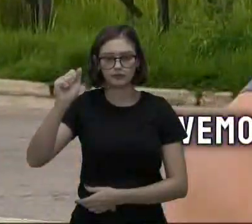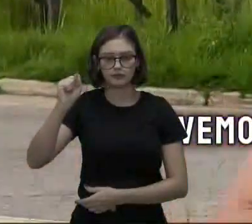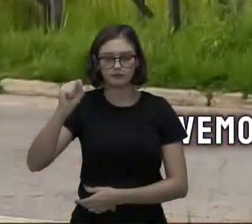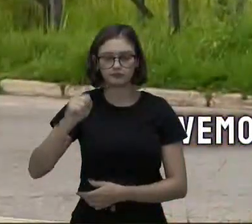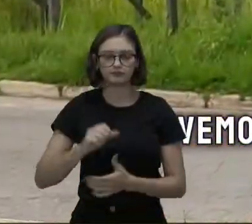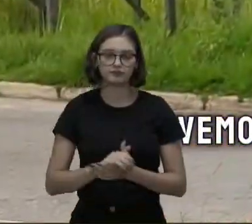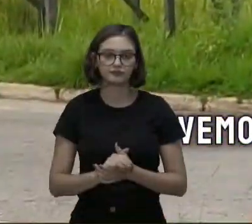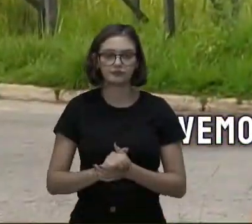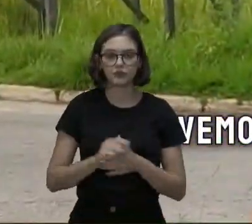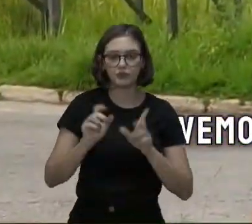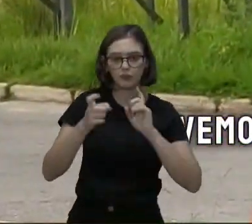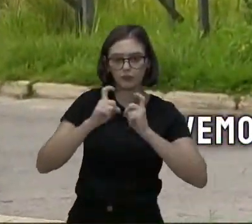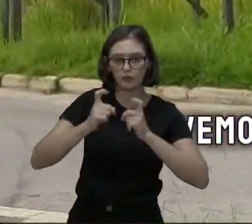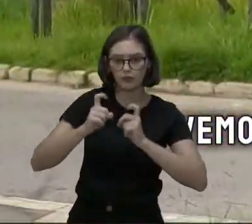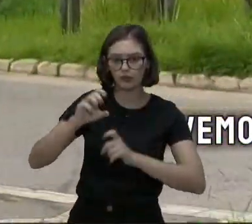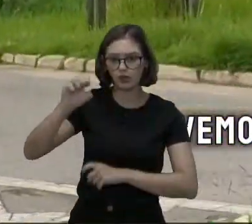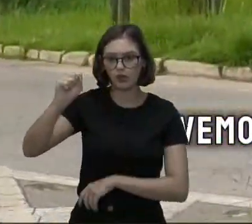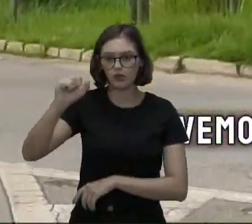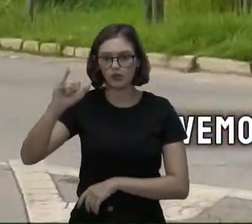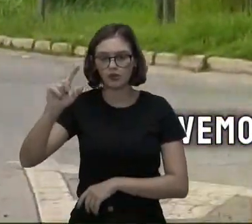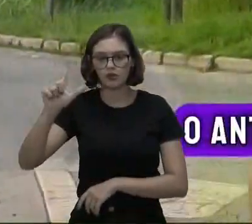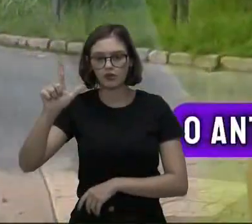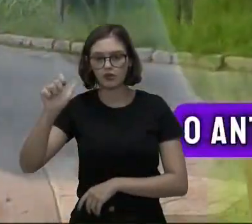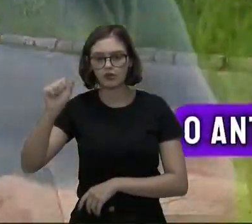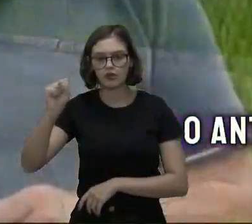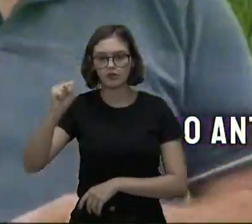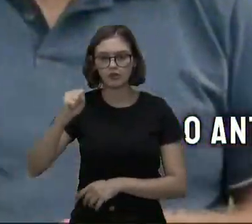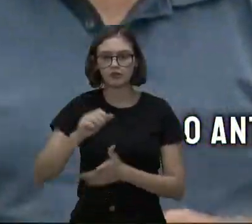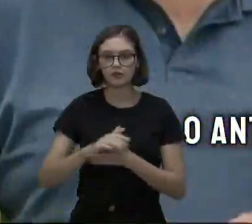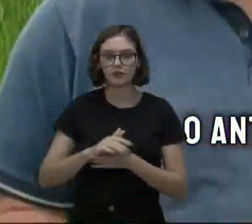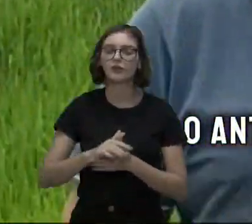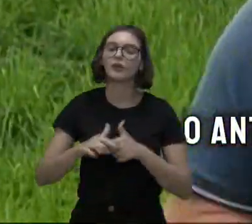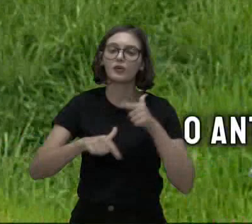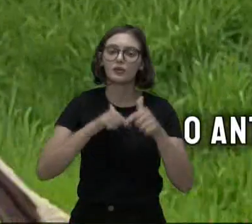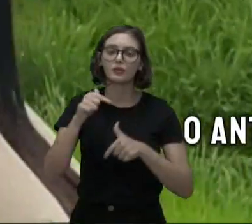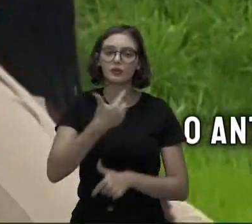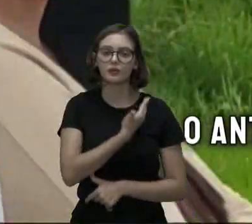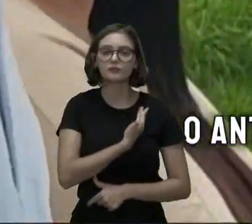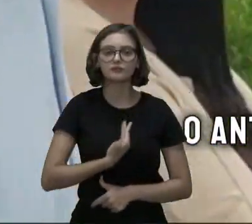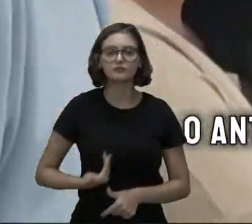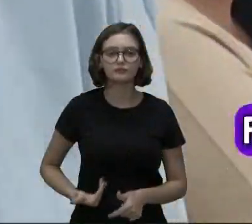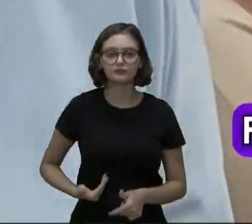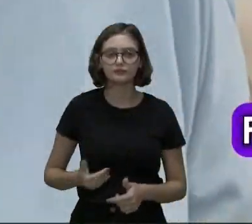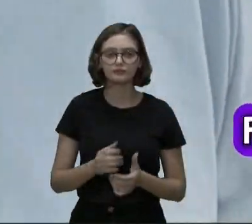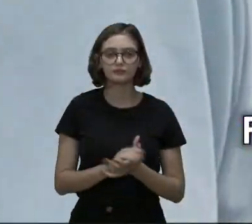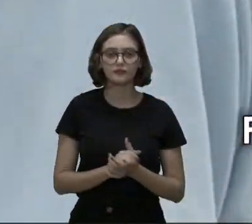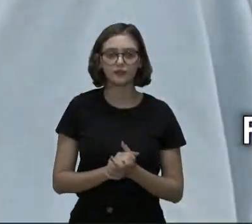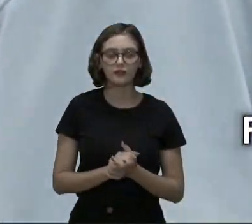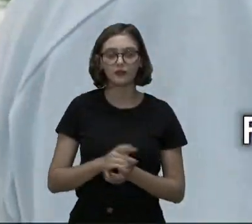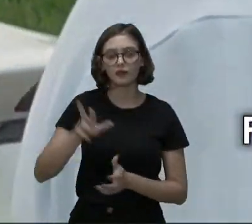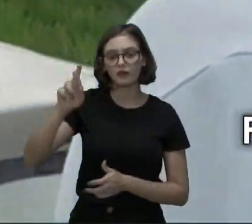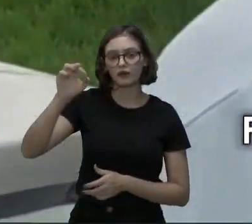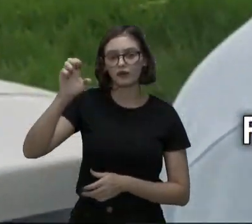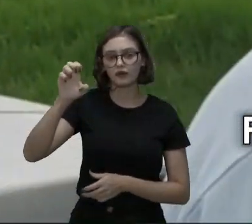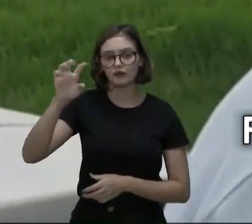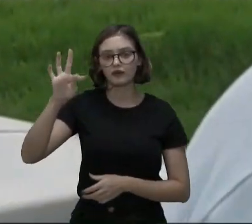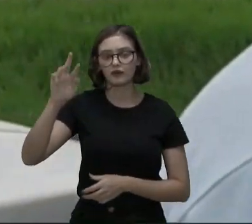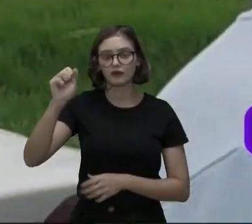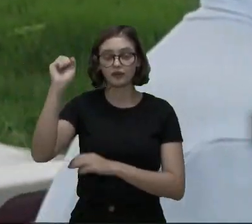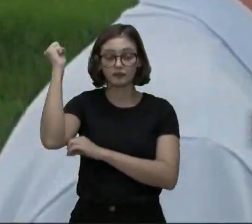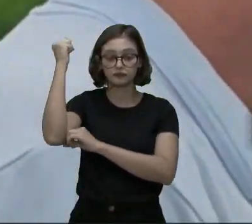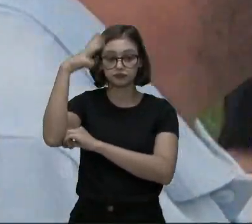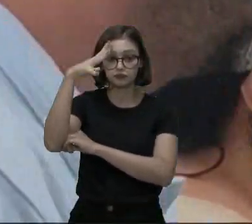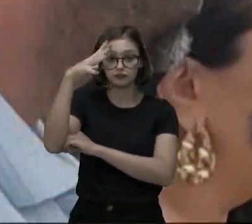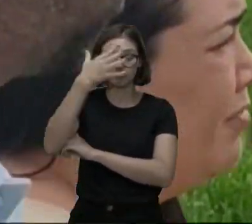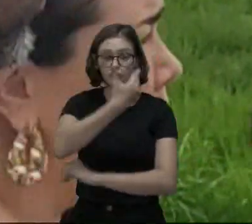agora uma reunião aqui com o Silas do DR, o Antunes da Secretaria de Serviços Públicos, Renato do setor de iluminação pública,